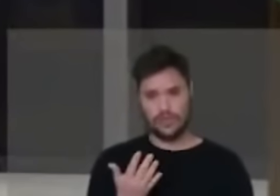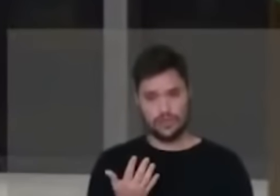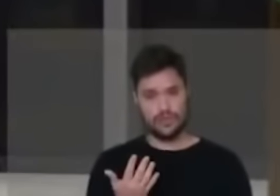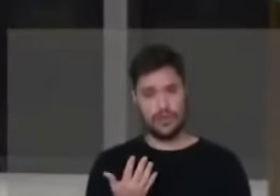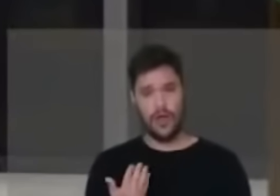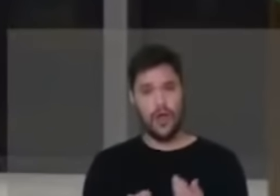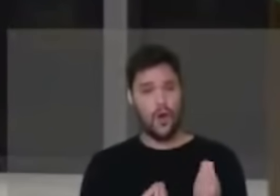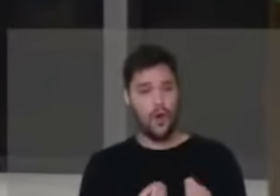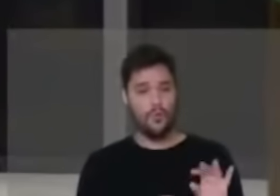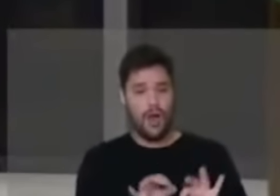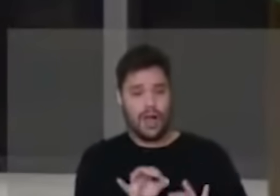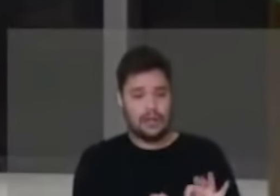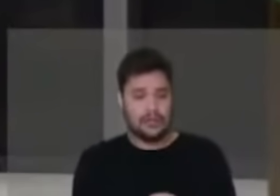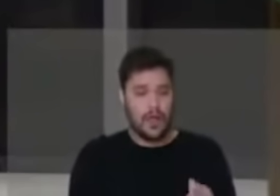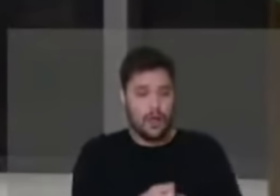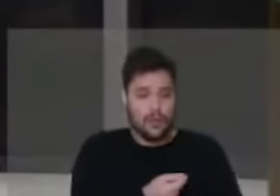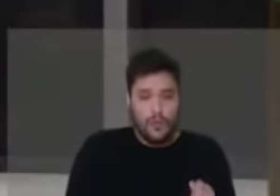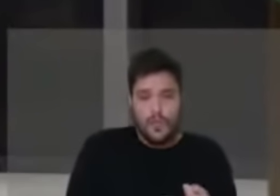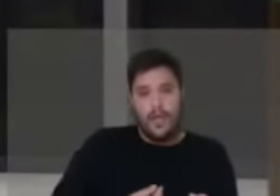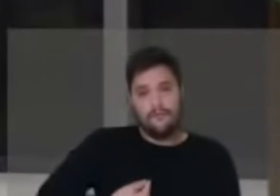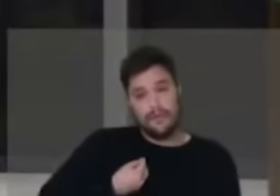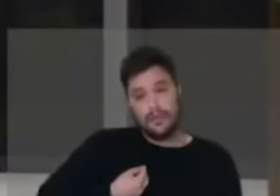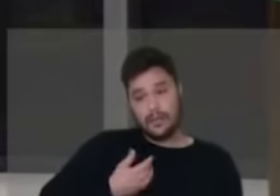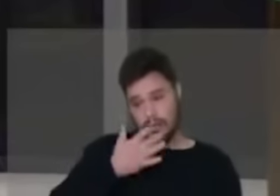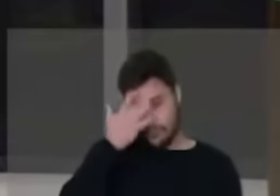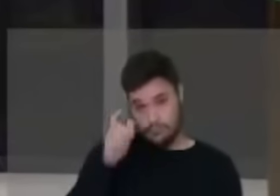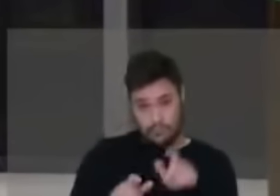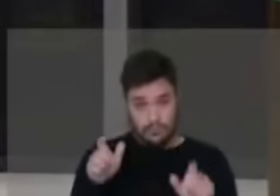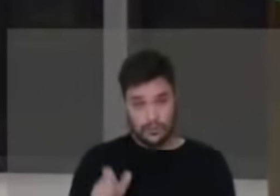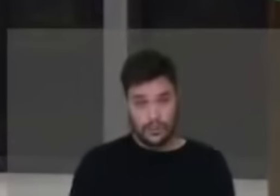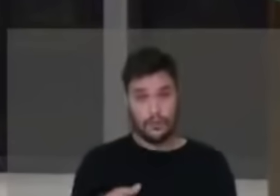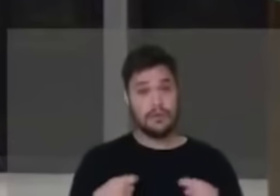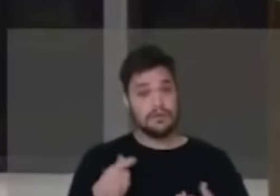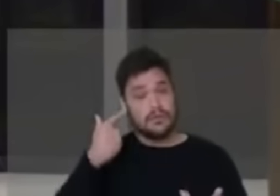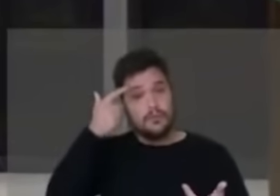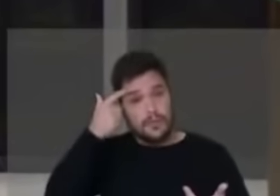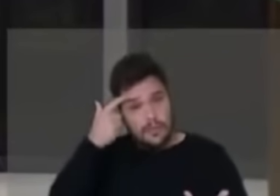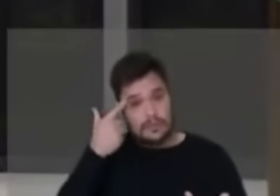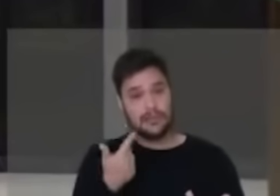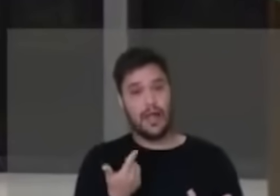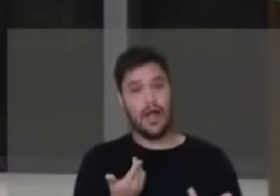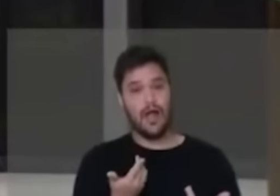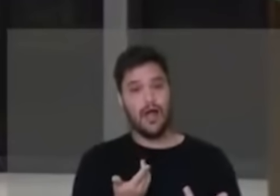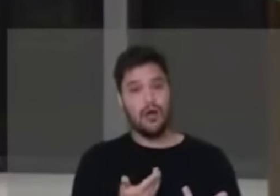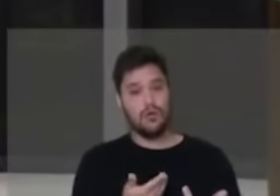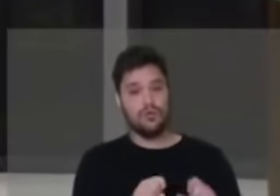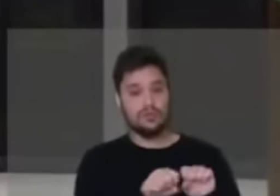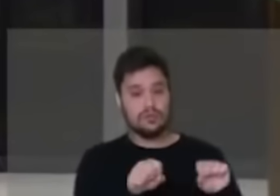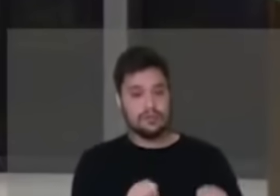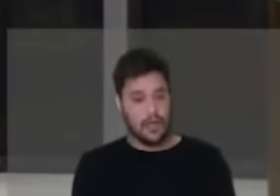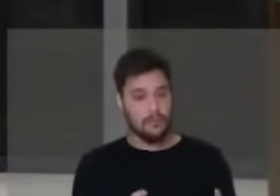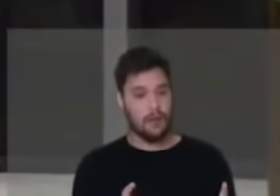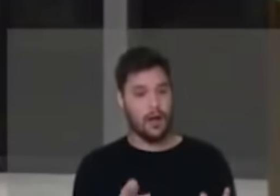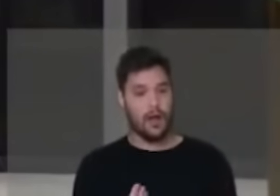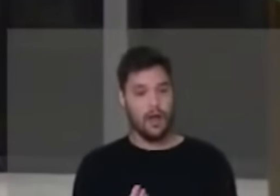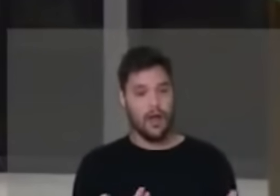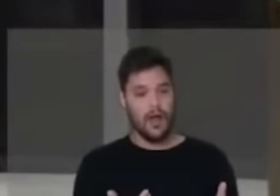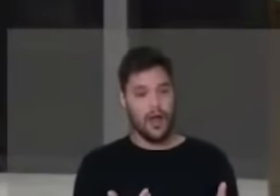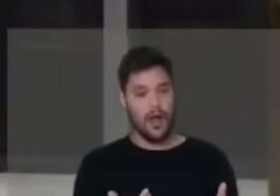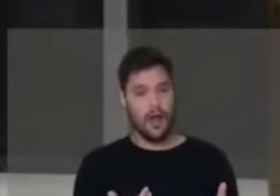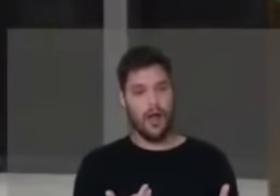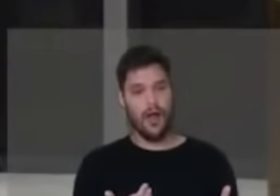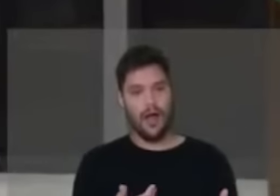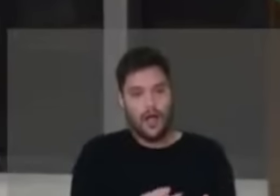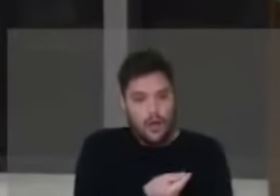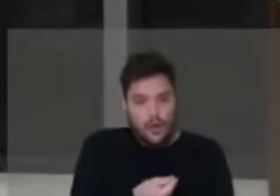organizamos a economia e a vida das pessoas. É preciso pensar em sistemas curtos de circulação da própria